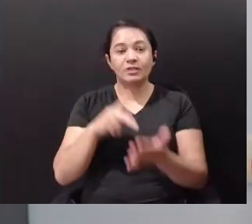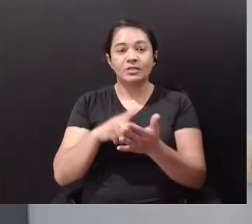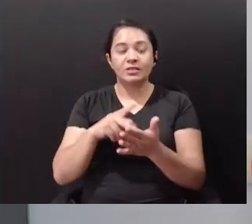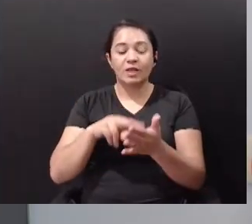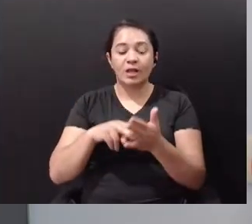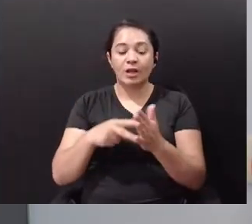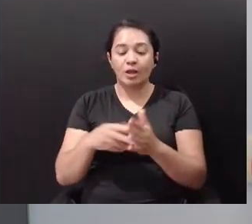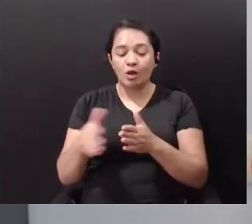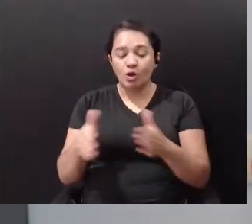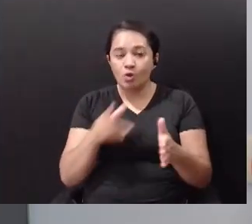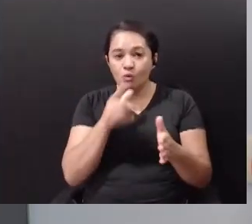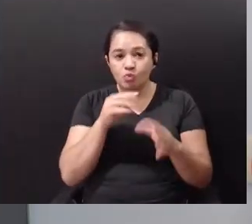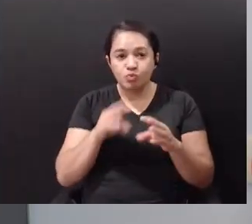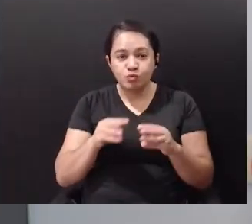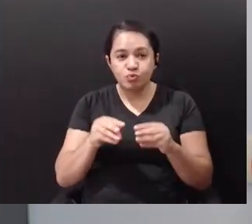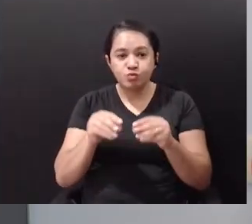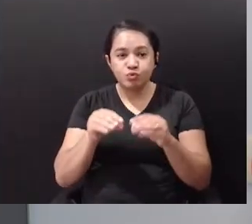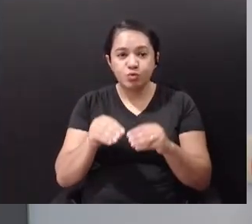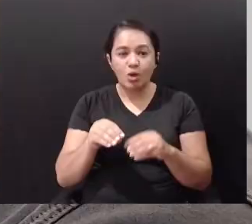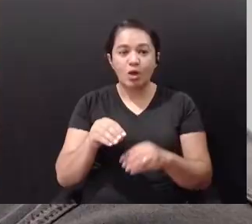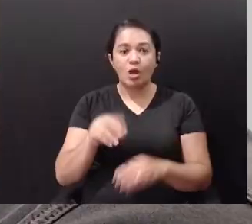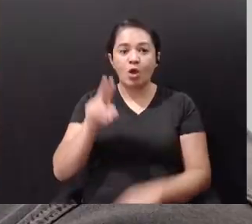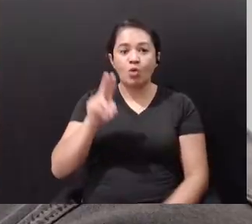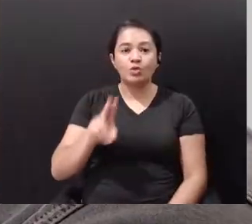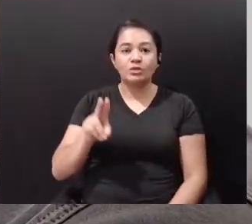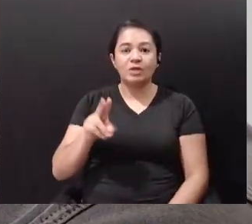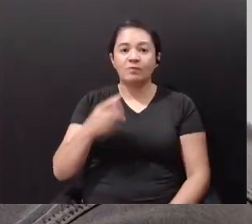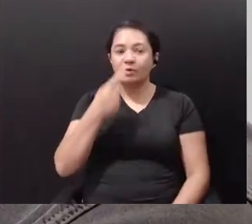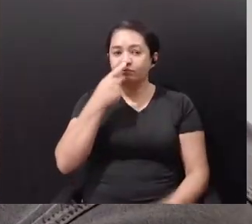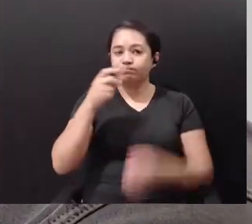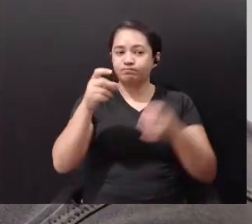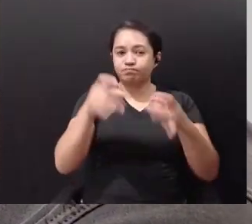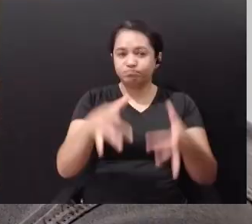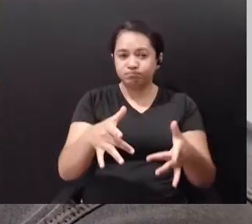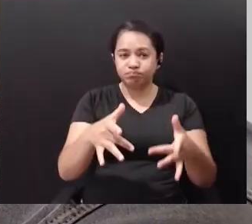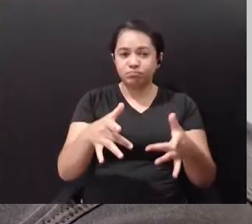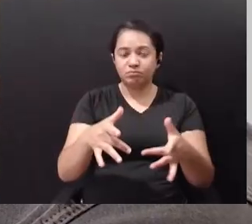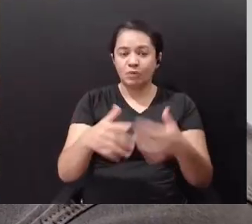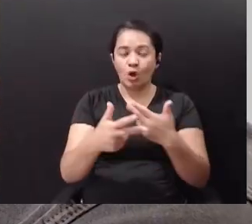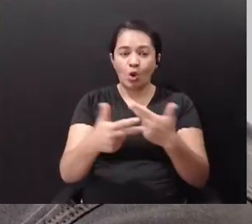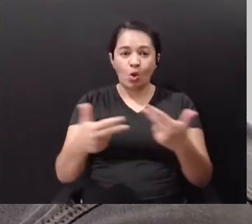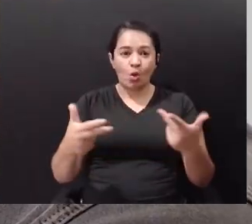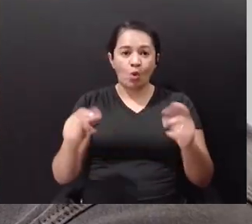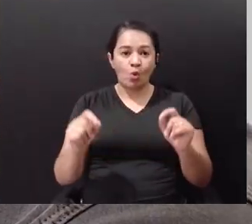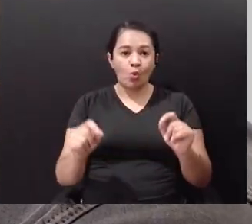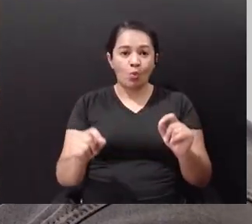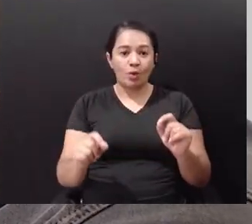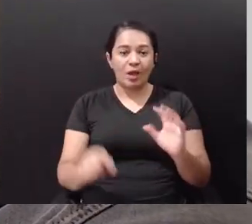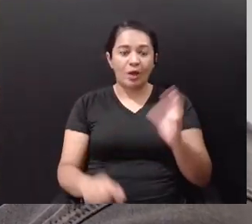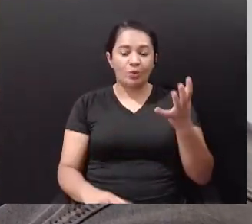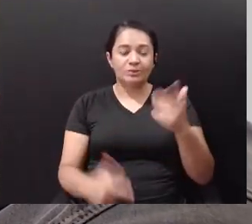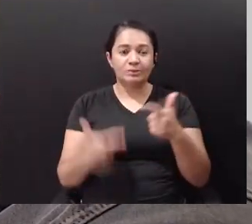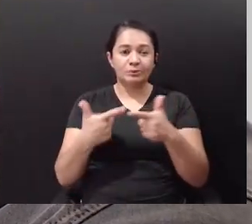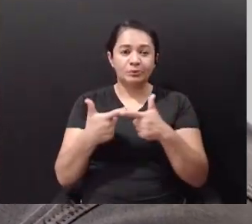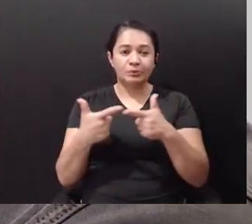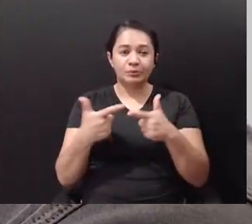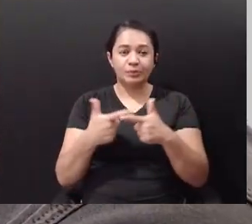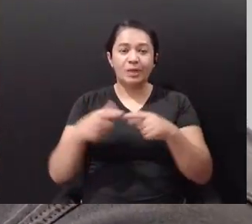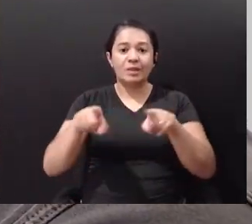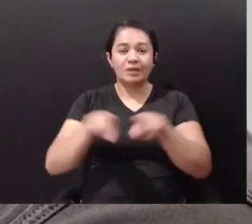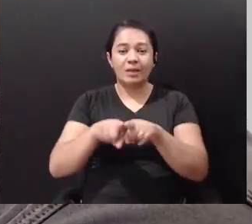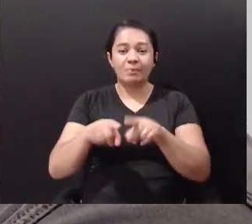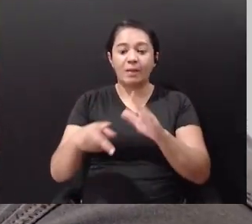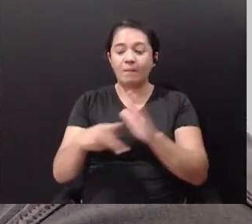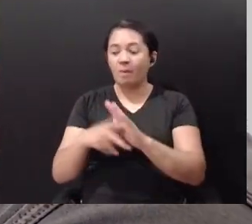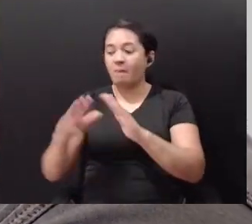local utilizado para depósito de lixo, coisa que gerava um problema também para a escola, por